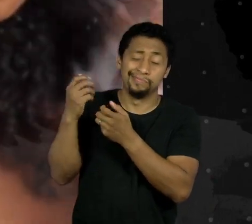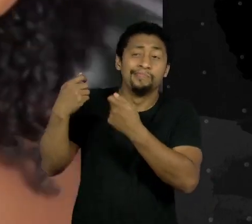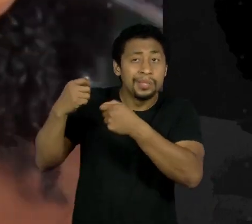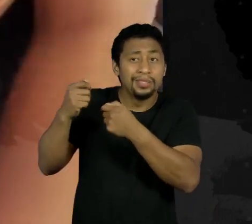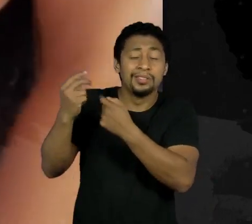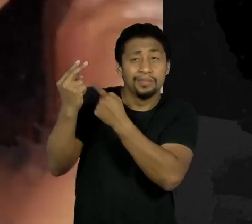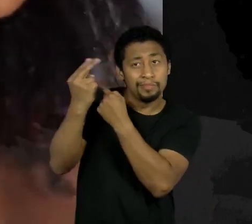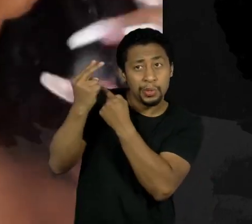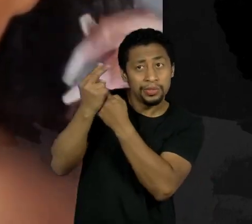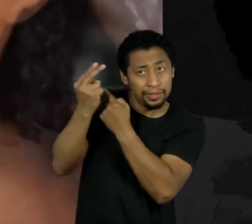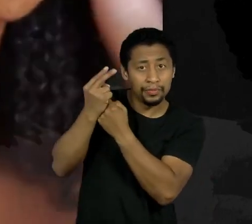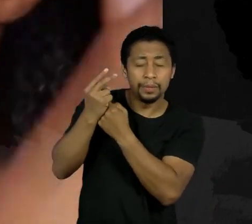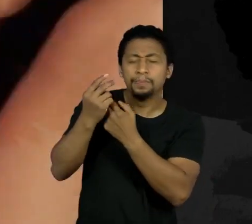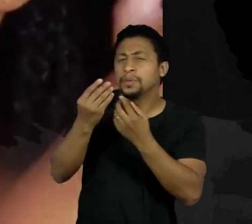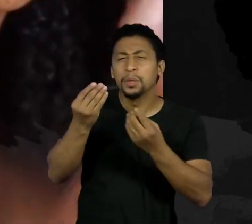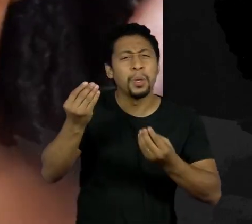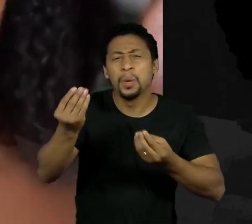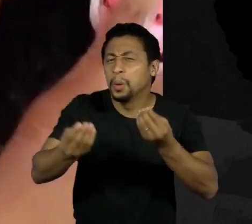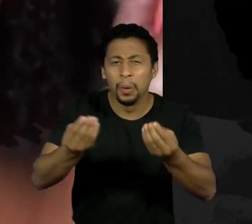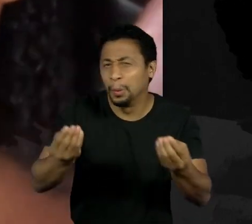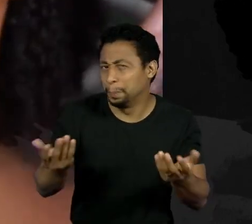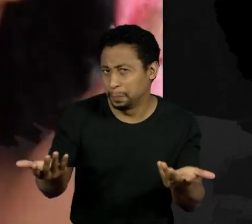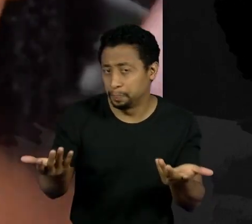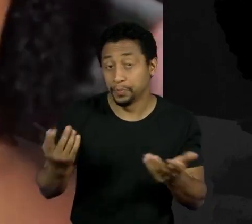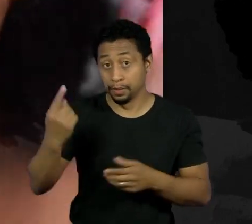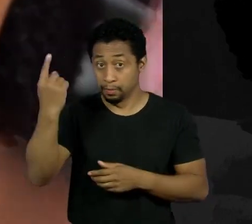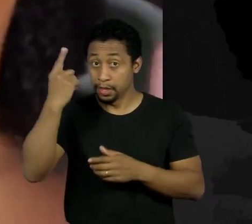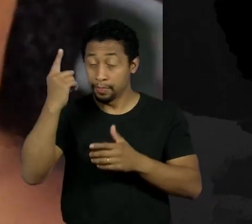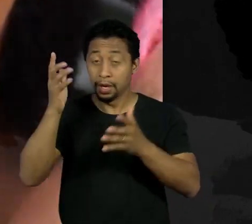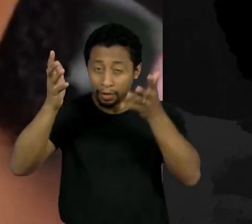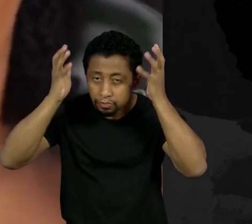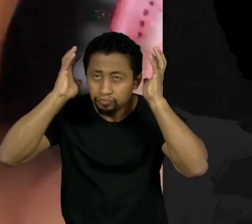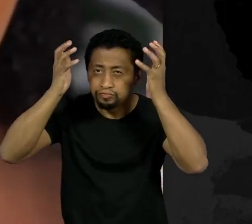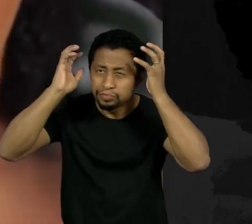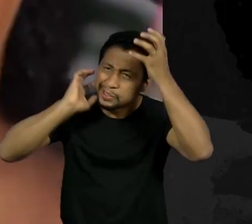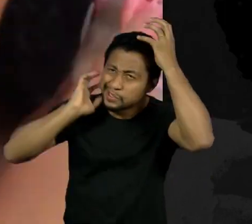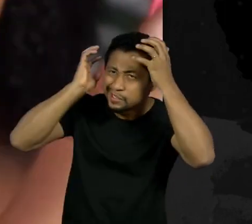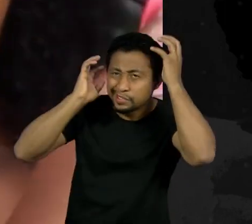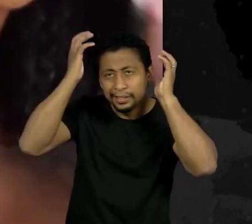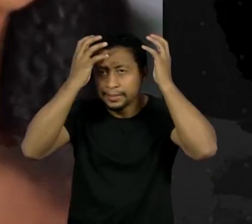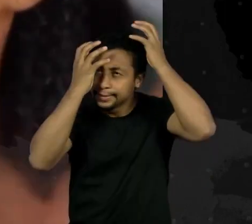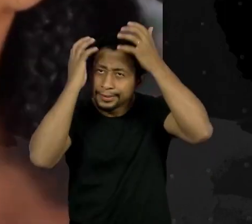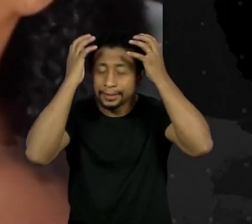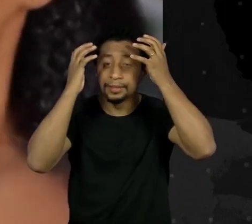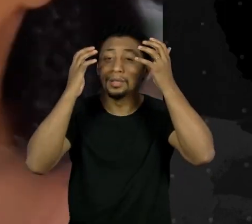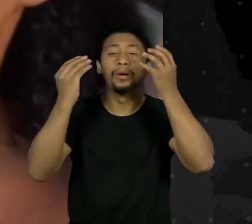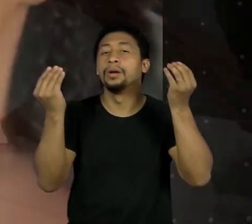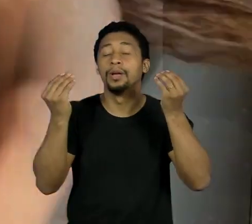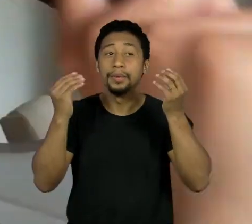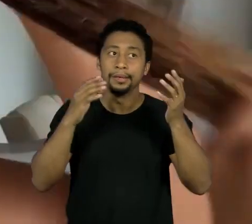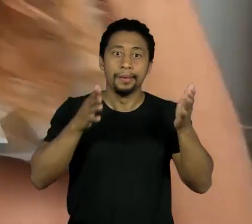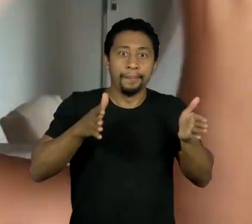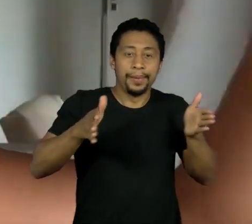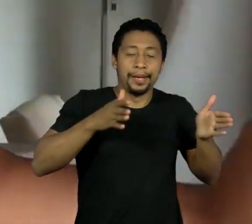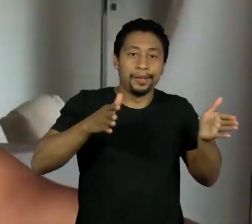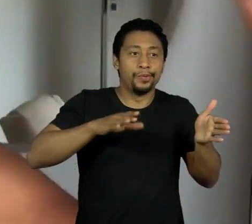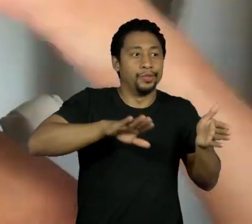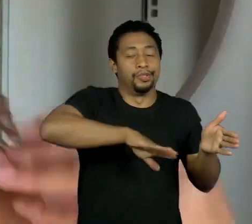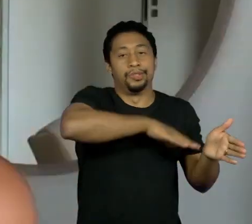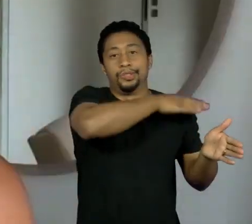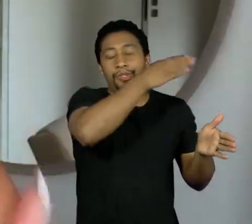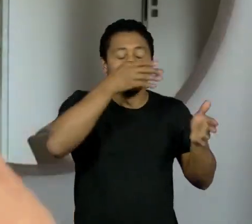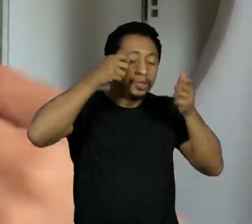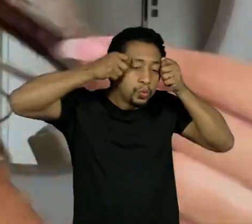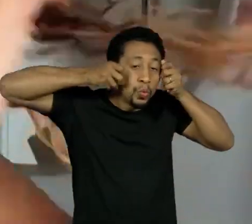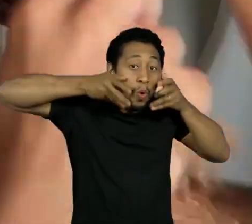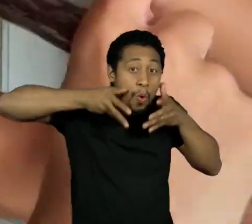suor. Como é que a gente pode fazer isso? Primeiro, lavando, né, sempre que tiver uma exposição ao suor mais intensa. A gente pode lançar mão